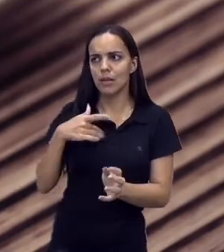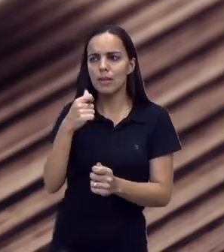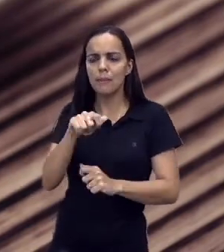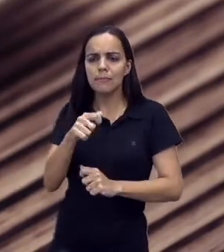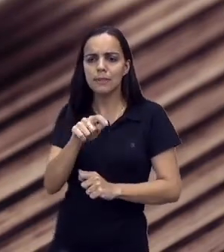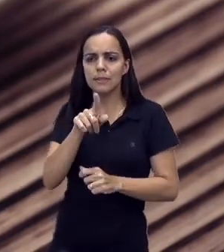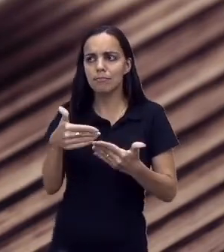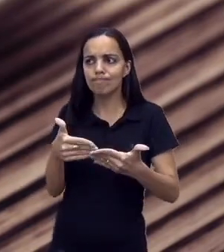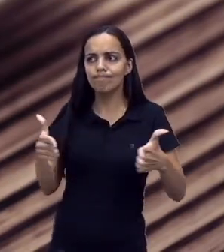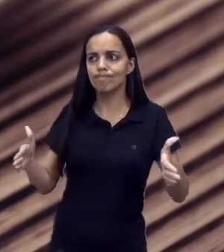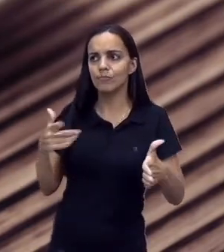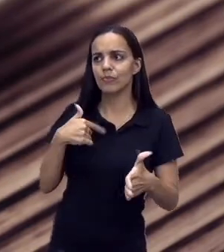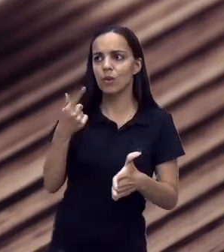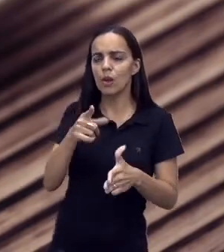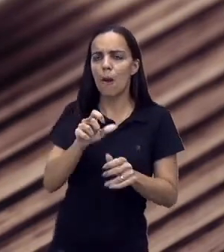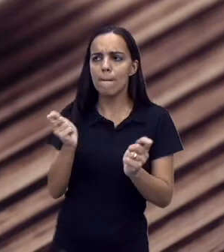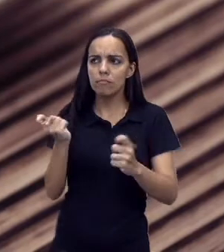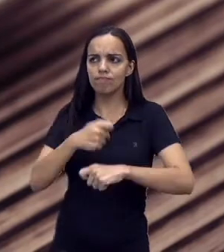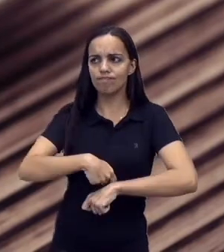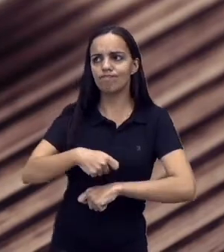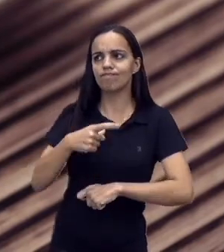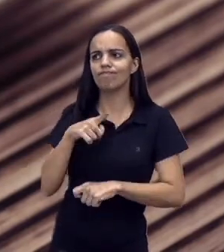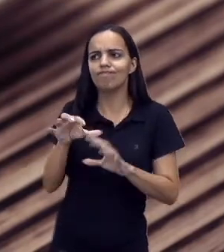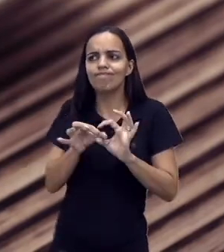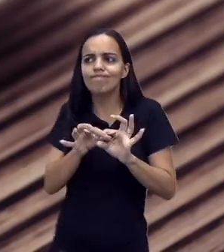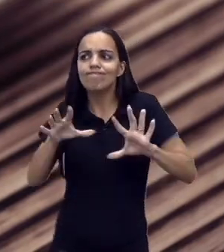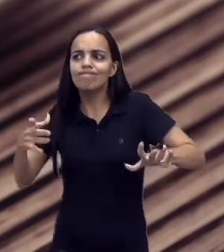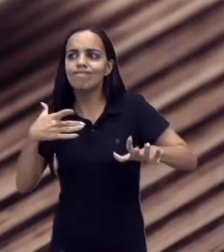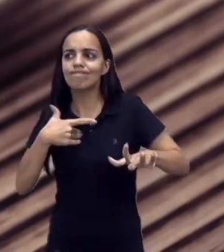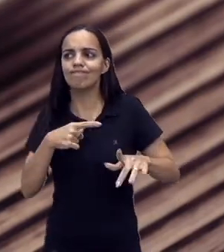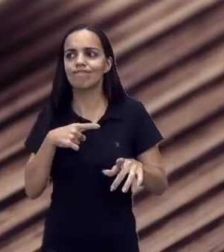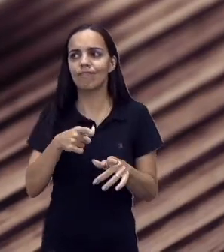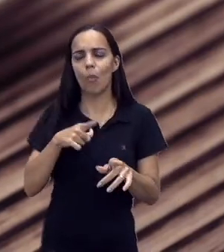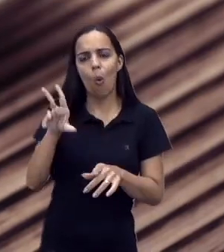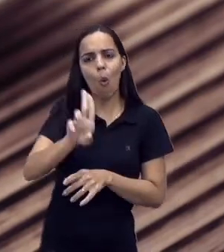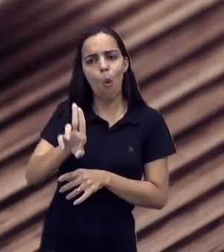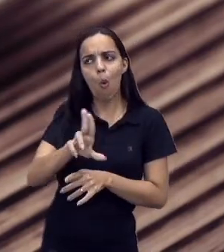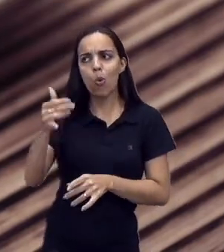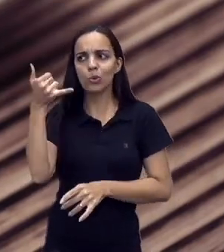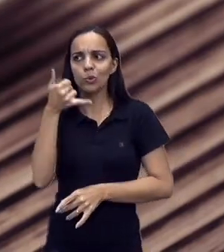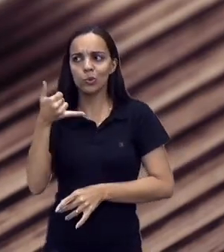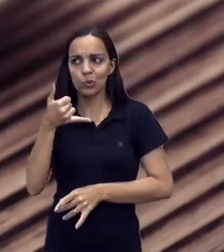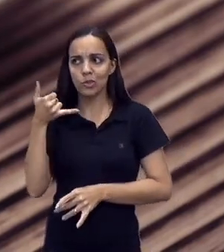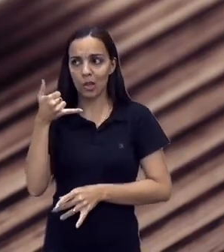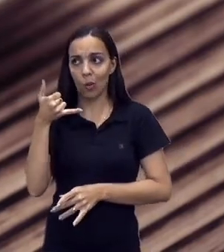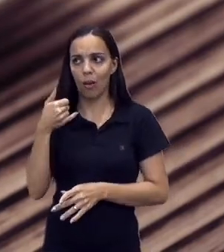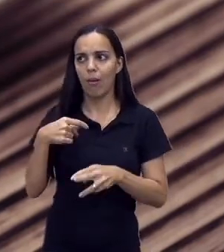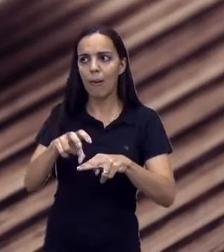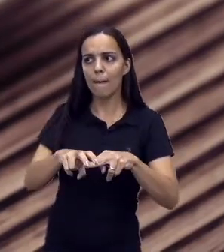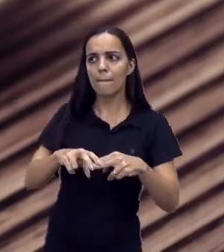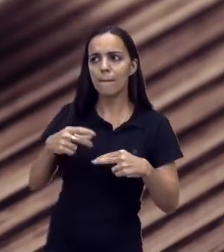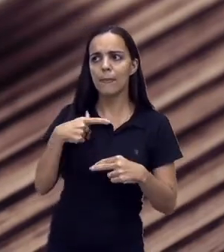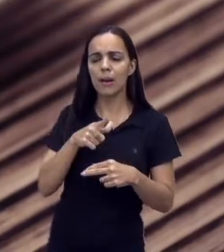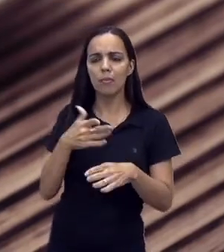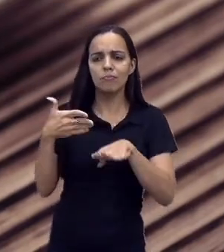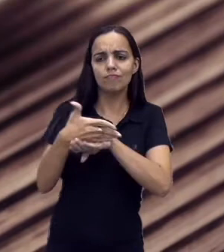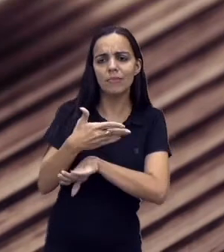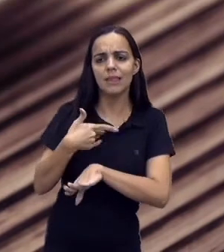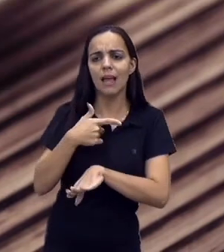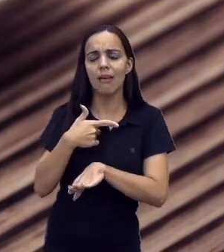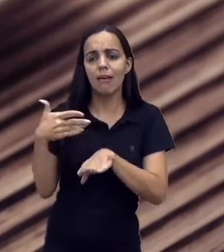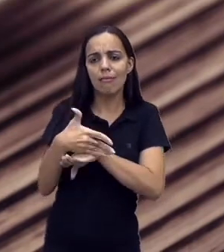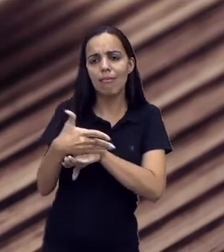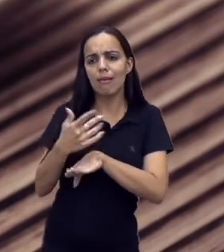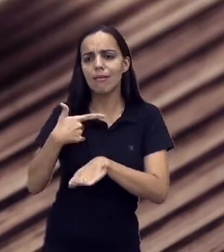pesquisas. Mas não é possível. Poderíamos fazer pesquisa no celular, baixar livros educativos, estudar